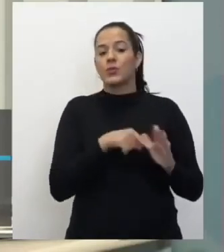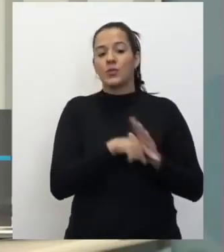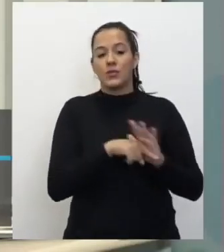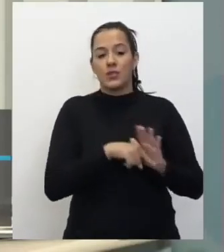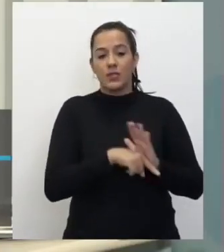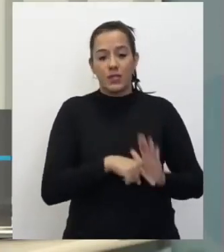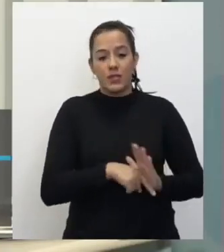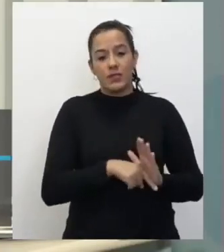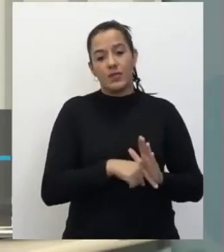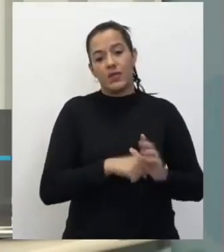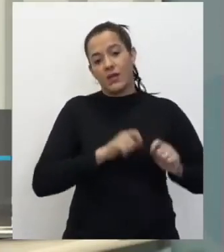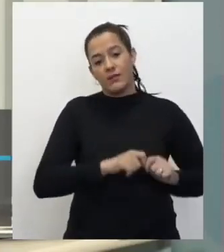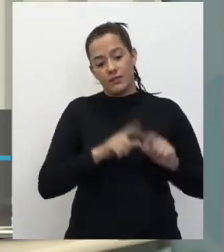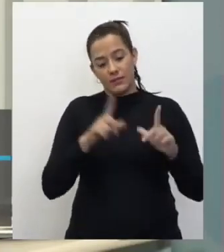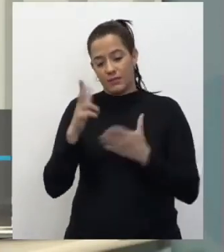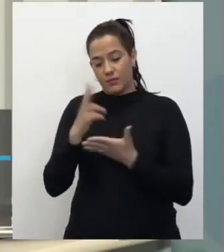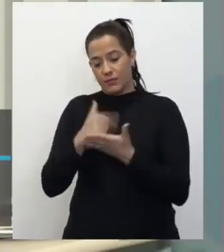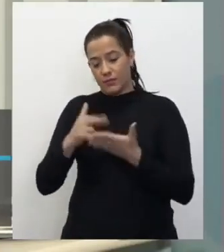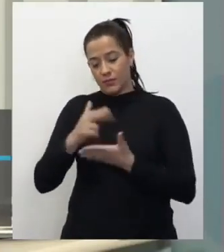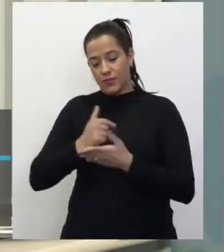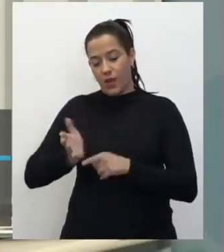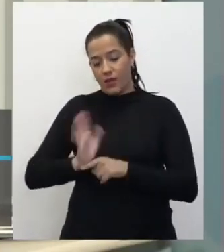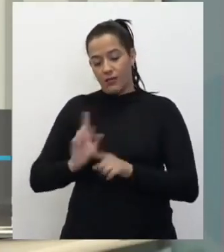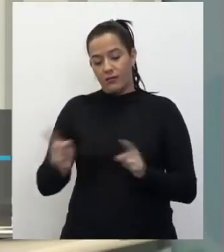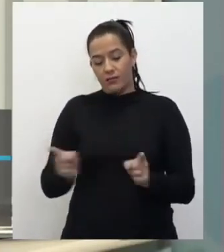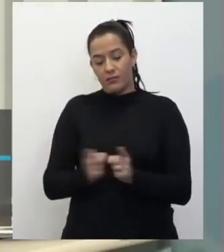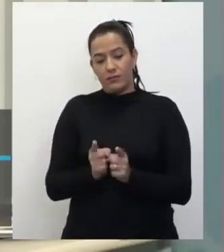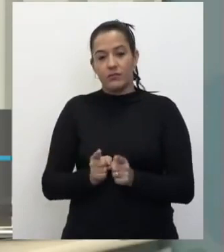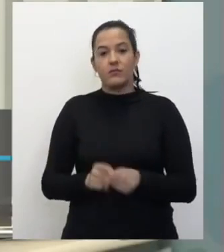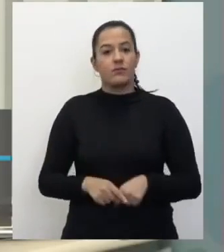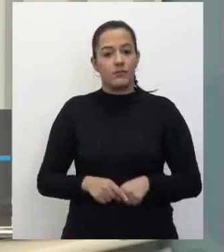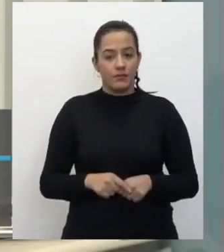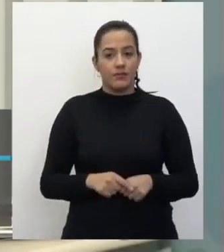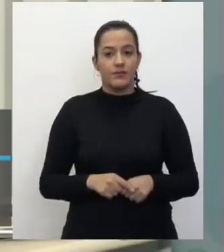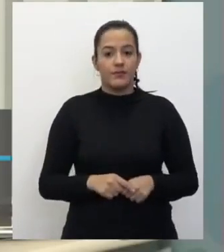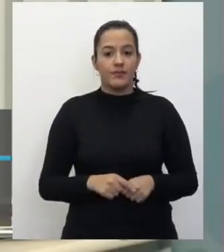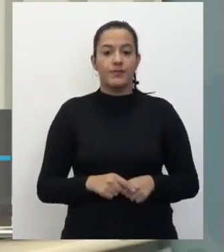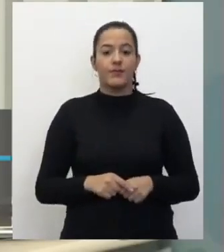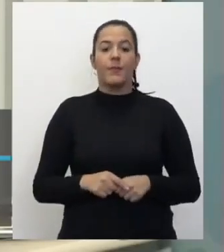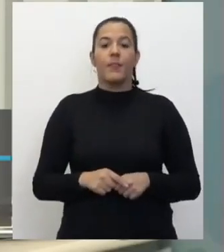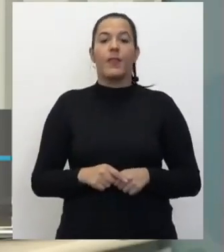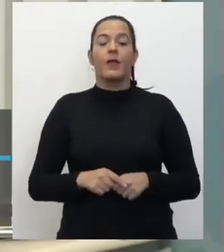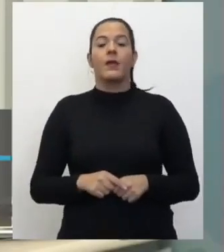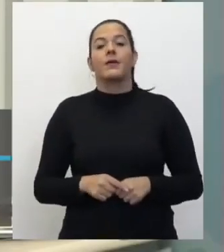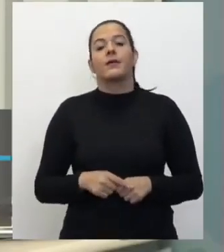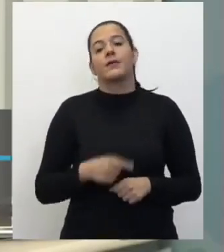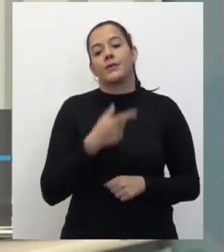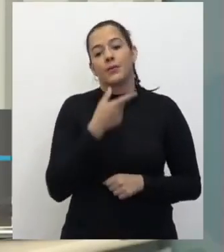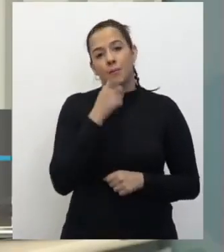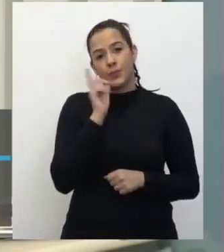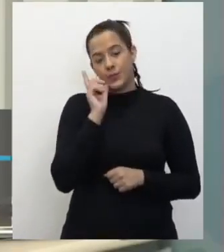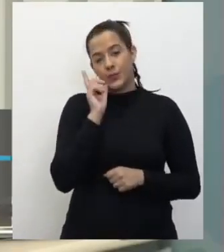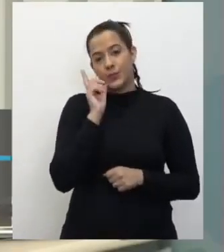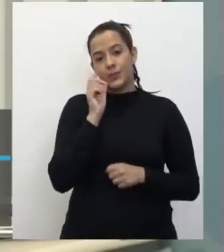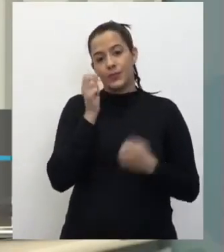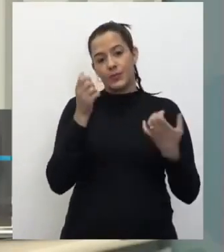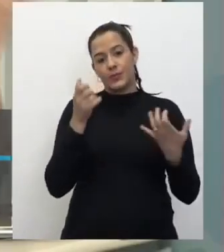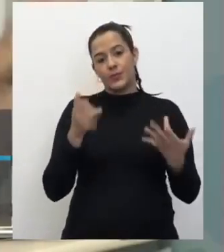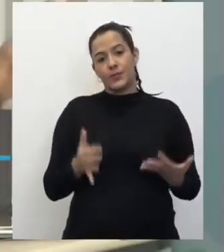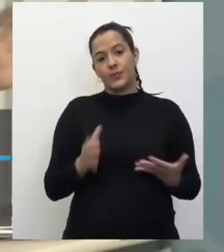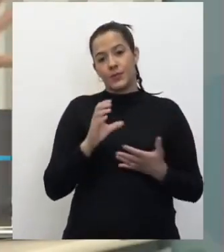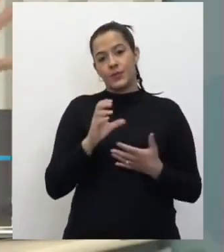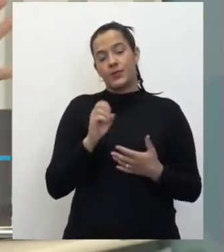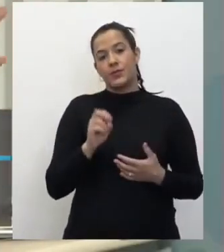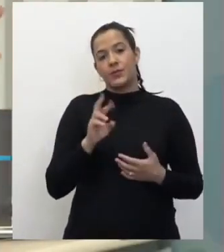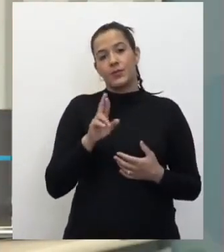aquele autor, e aí você faz uma produção baseada nele. Então, a gente falou na aula de fanfic sobre crossover, em que você gosta muito de 2